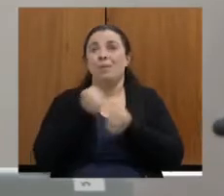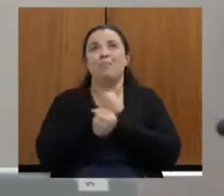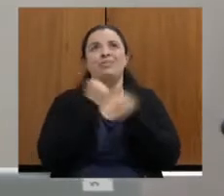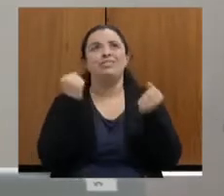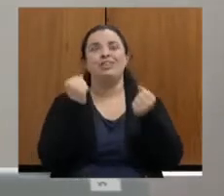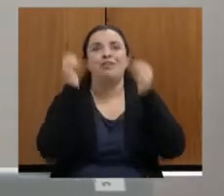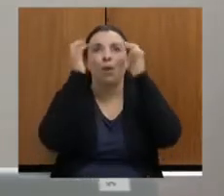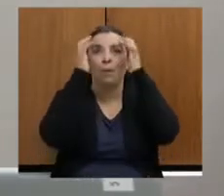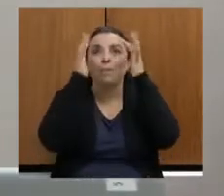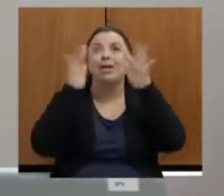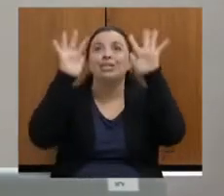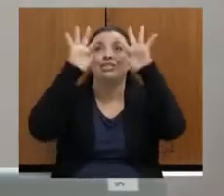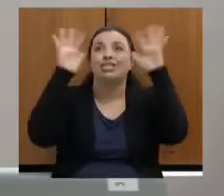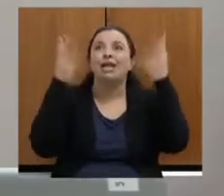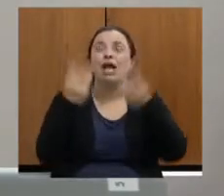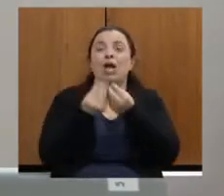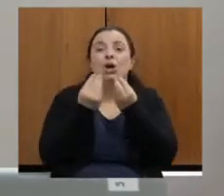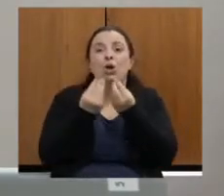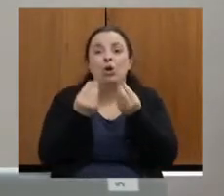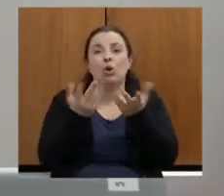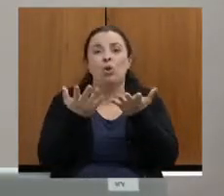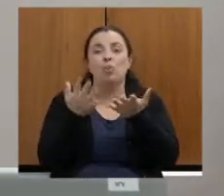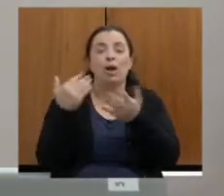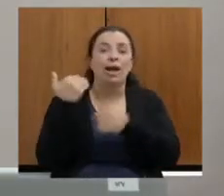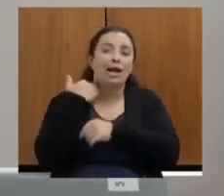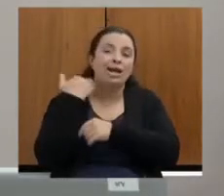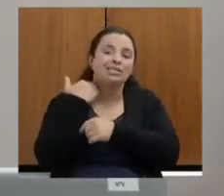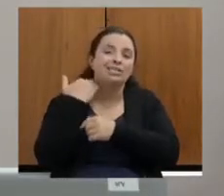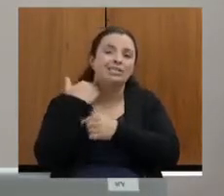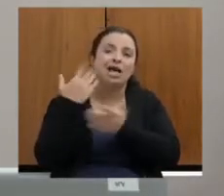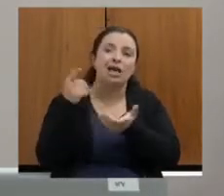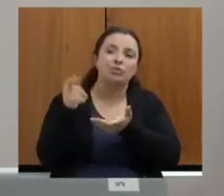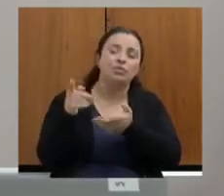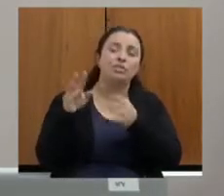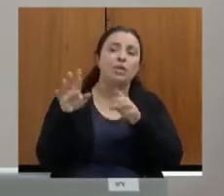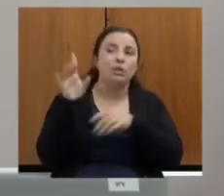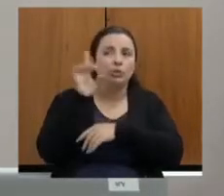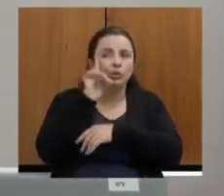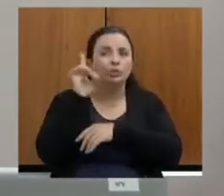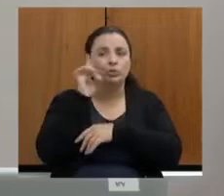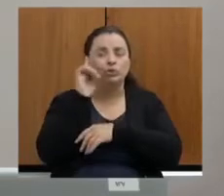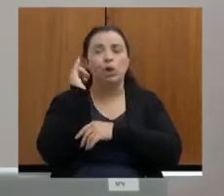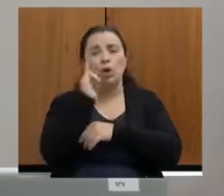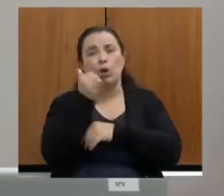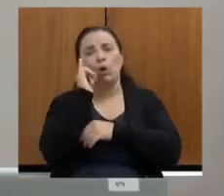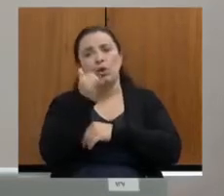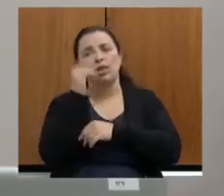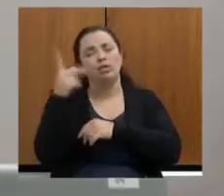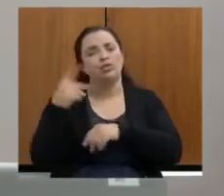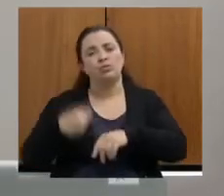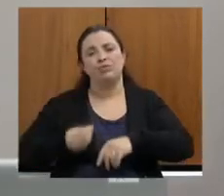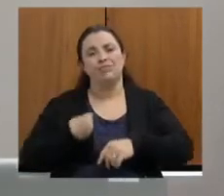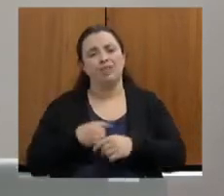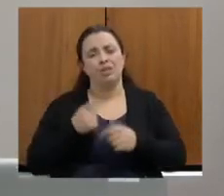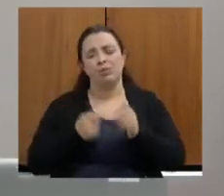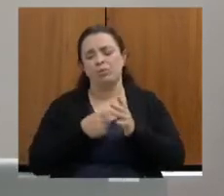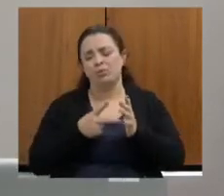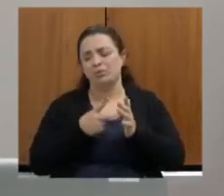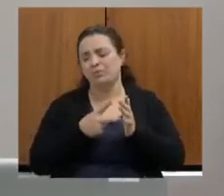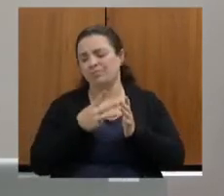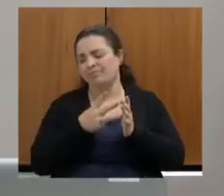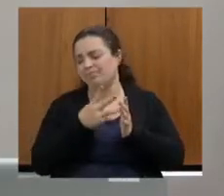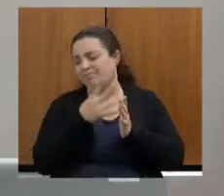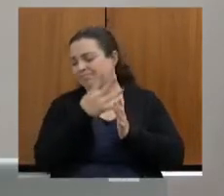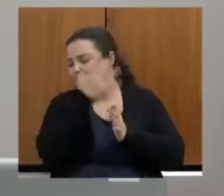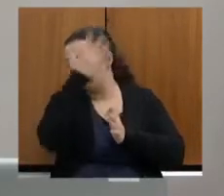o quão exaustivo é dizer da sua vida tantas vezes da casa que não